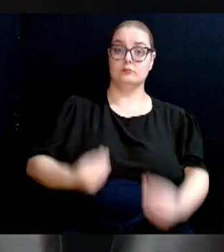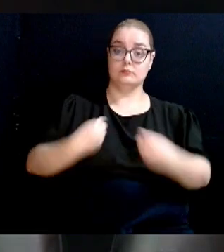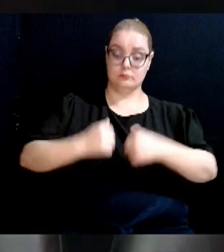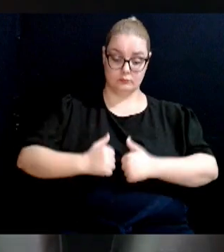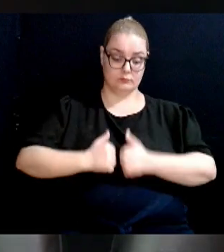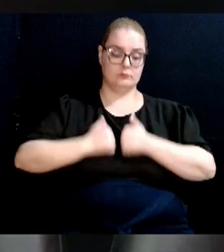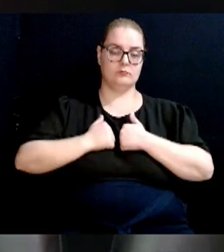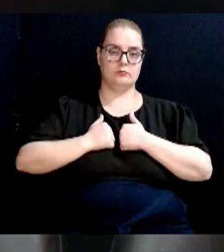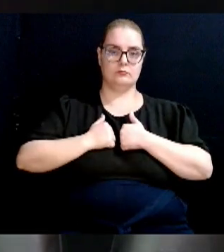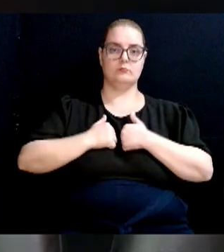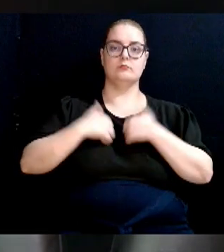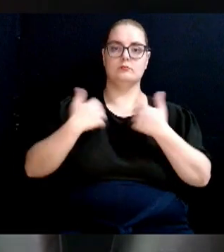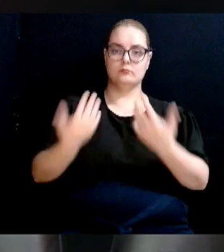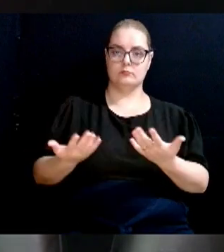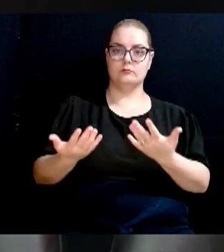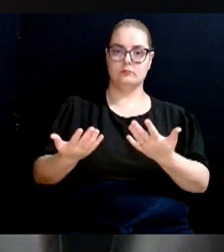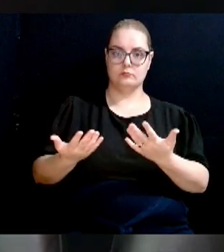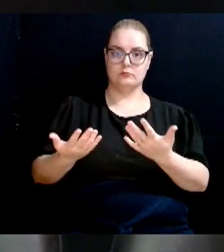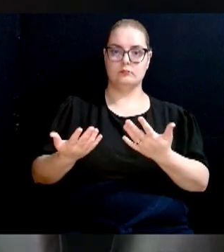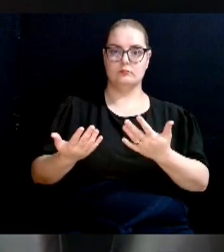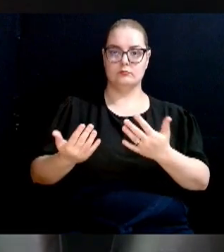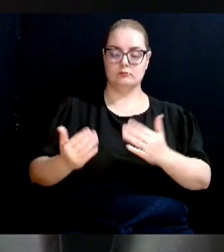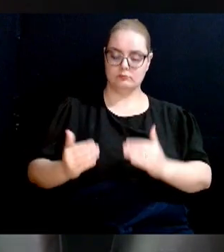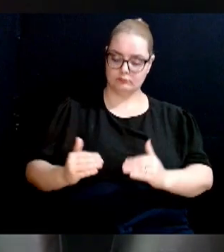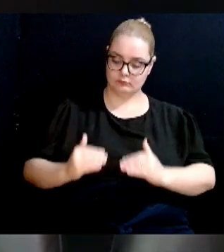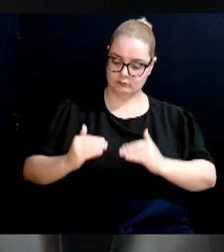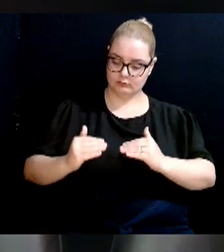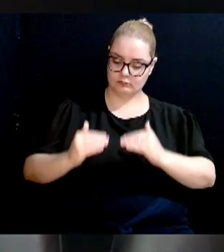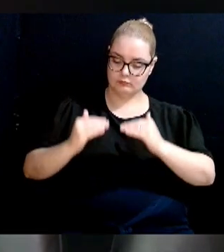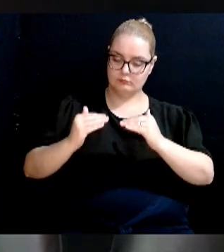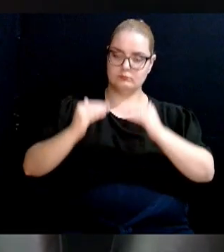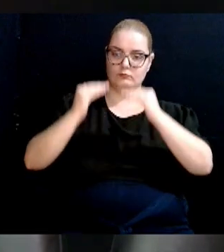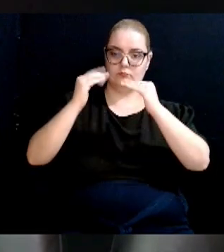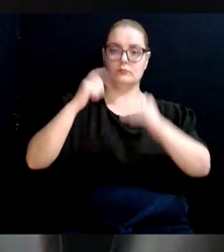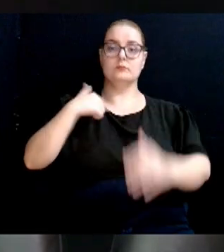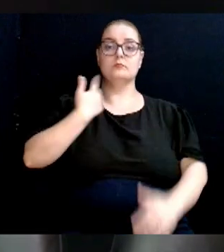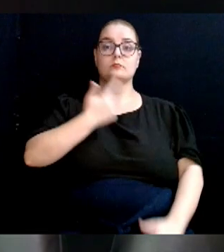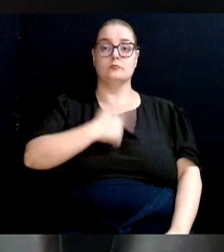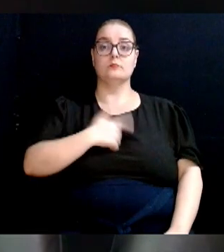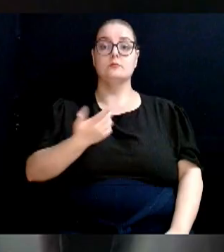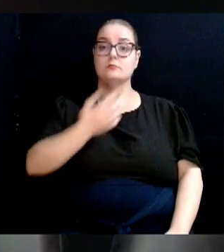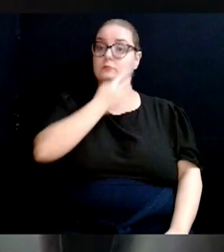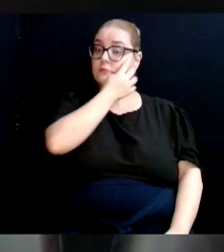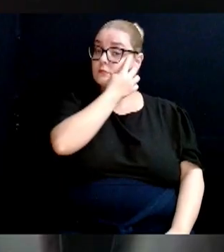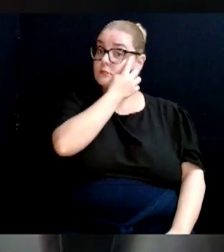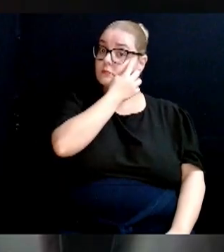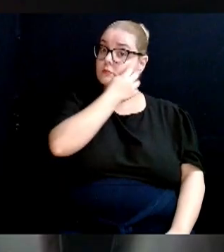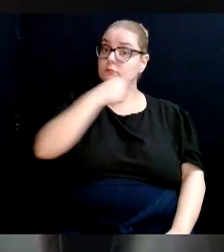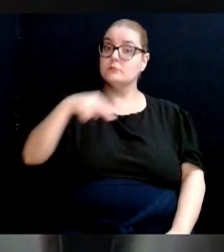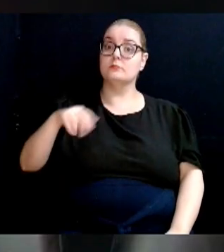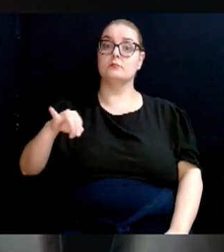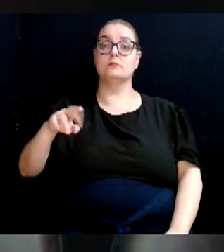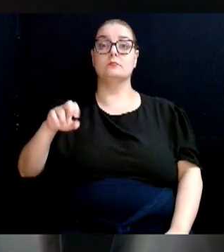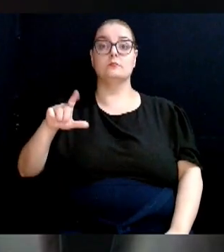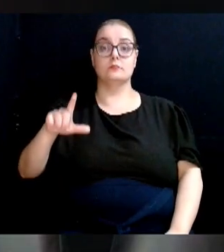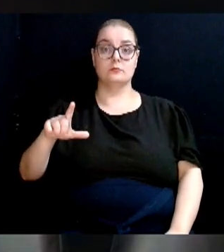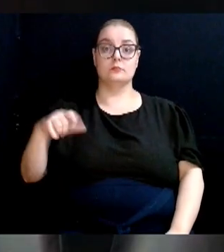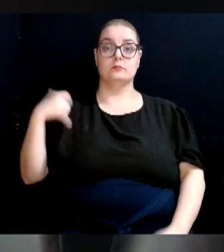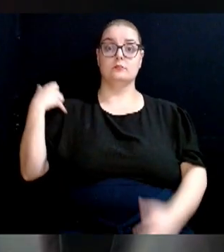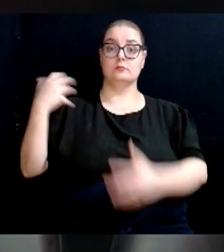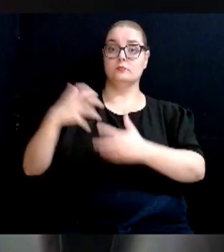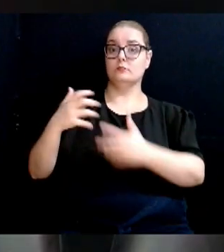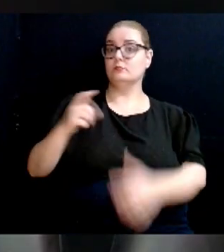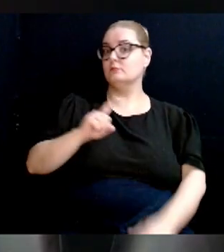e isso vai elevar aí o nosso nível de envelhecimento. Hoje a gente não vê mais como